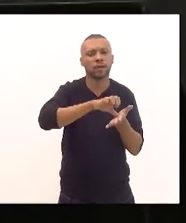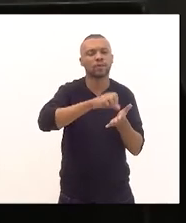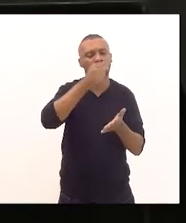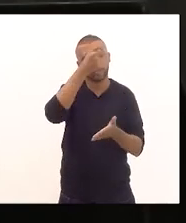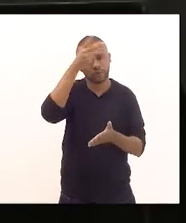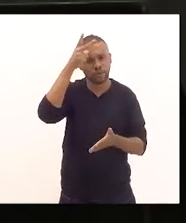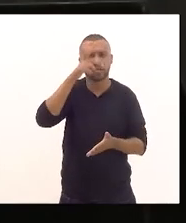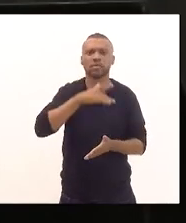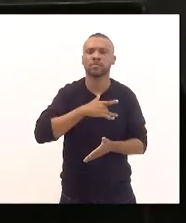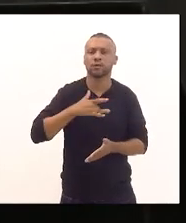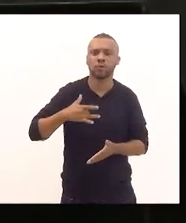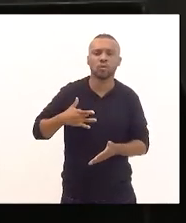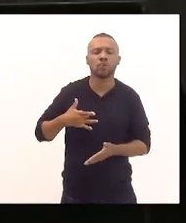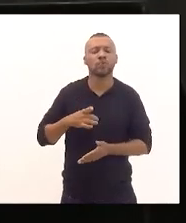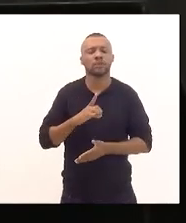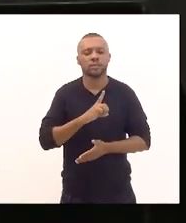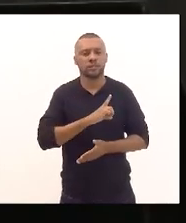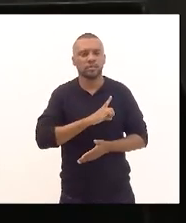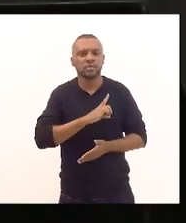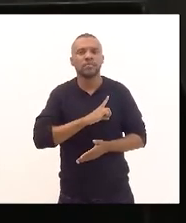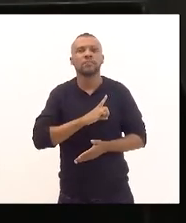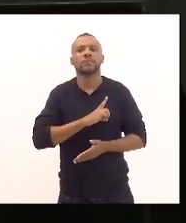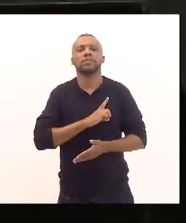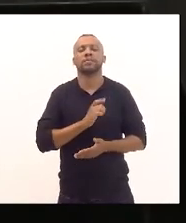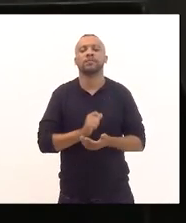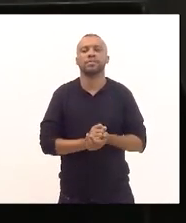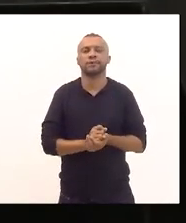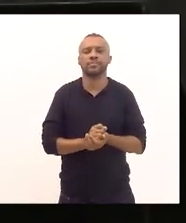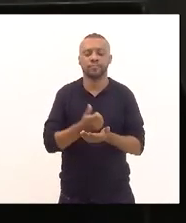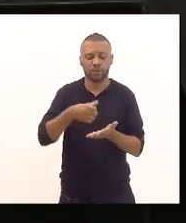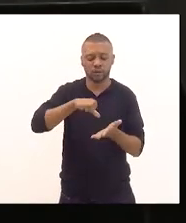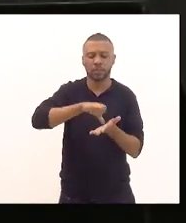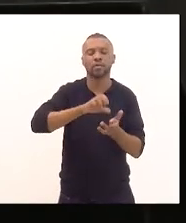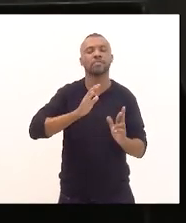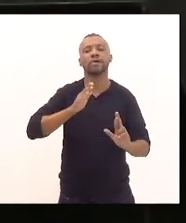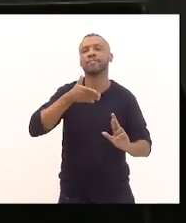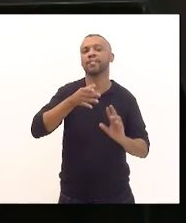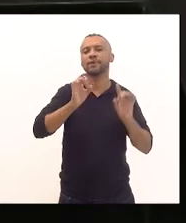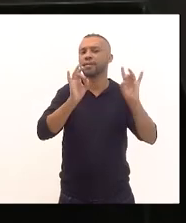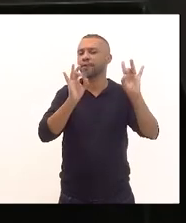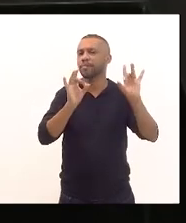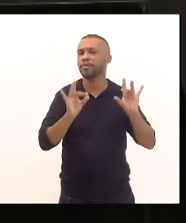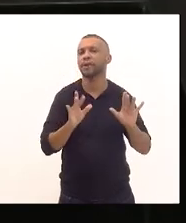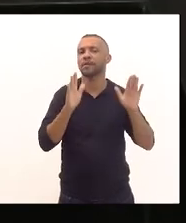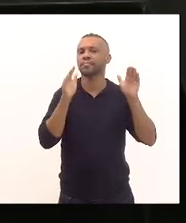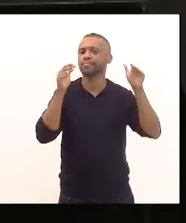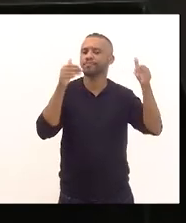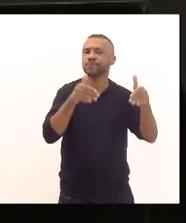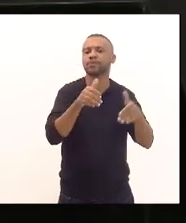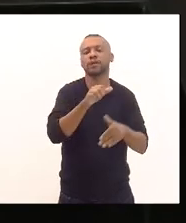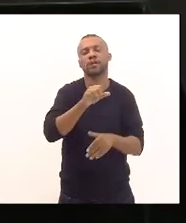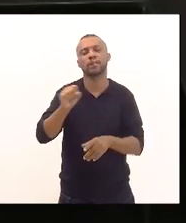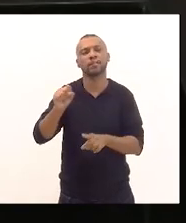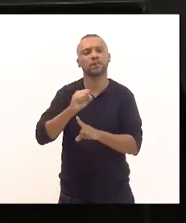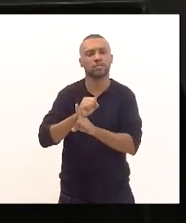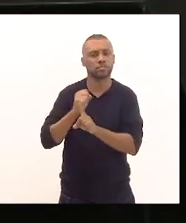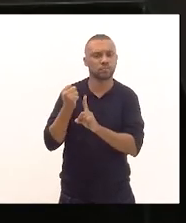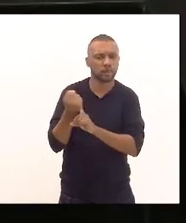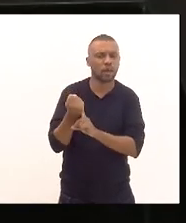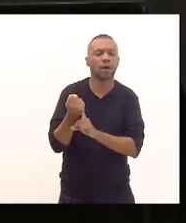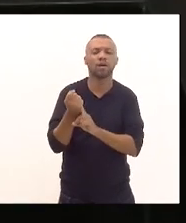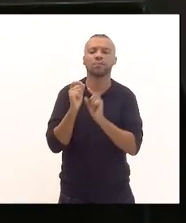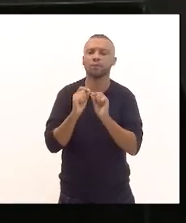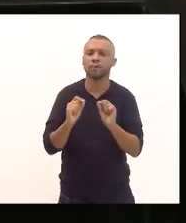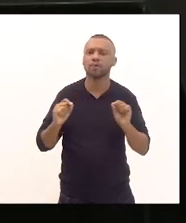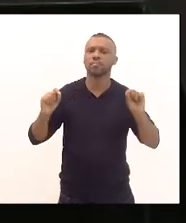Saúde delegacia aos centros de referência especializados de assistência social nos